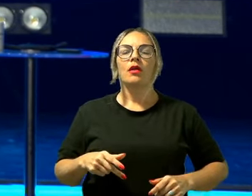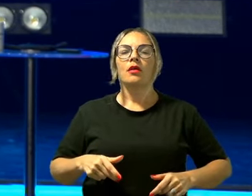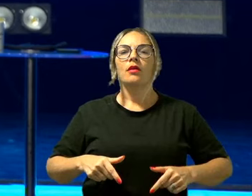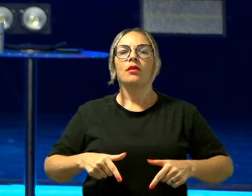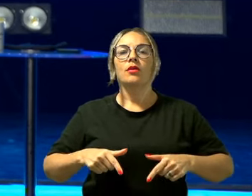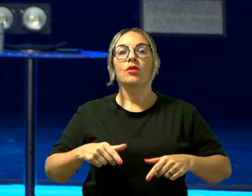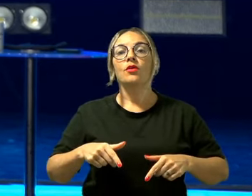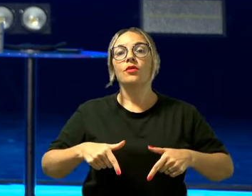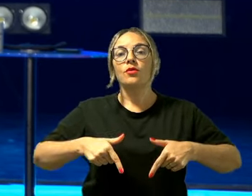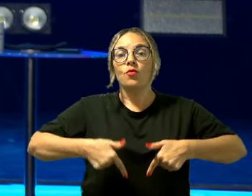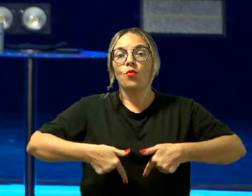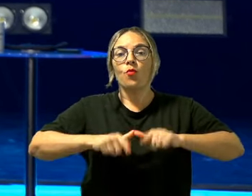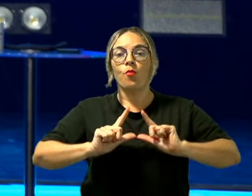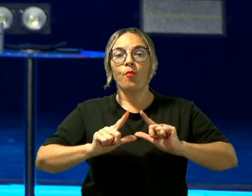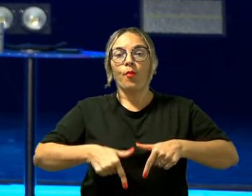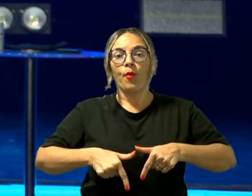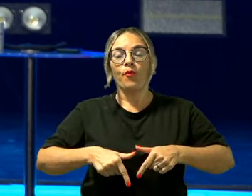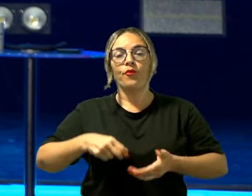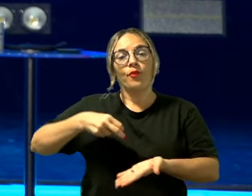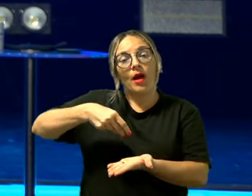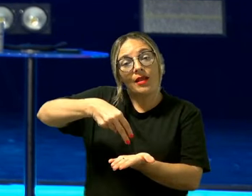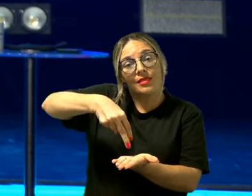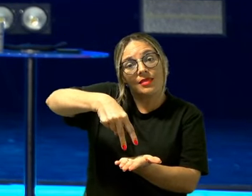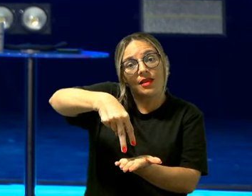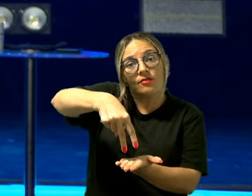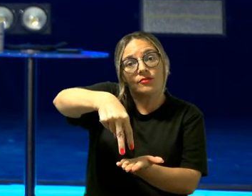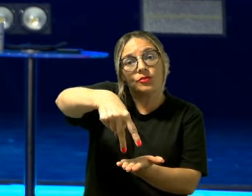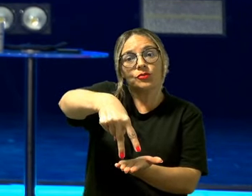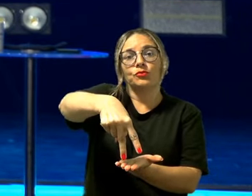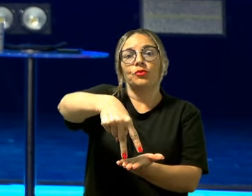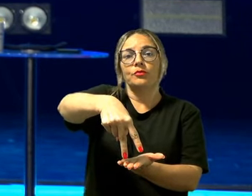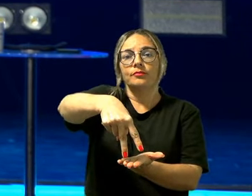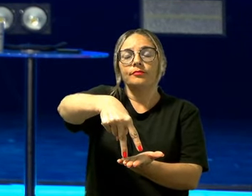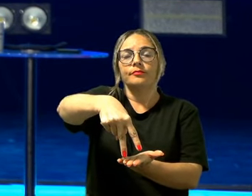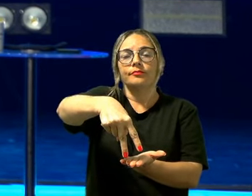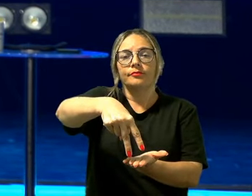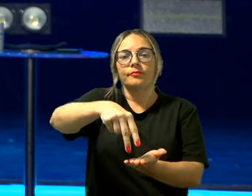terra seca. Eles